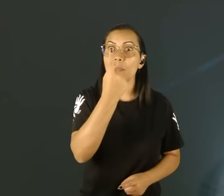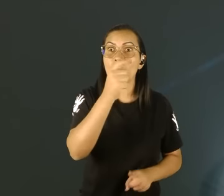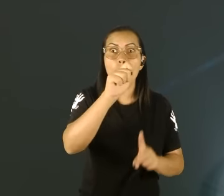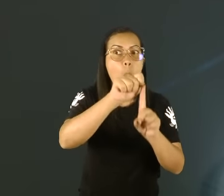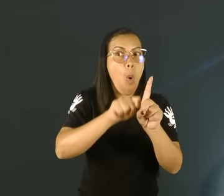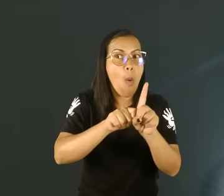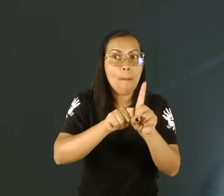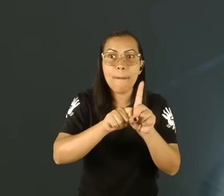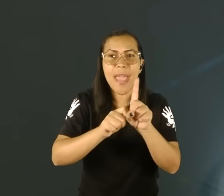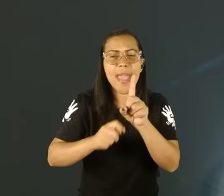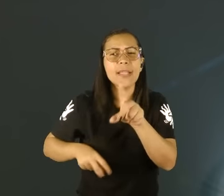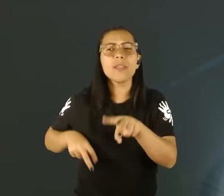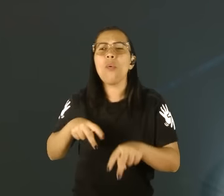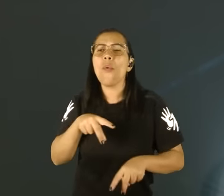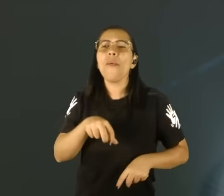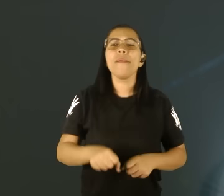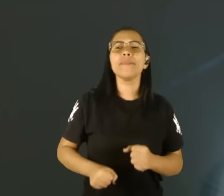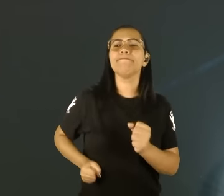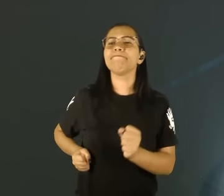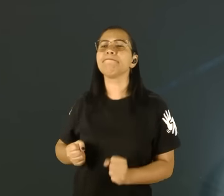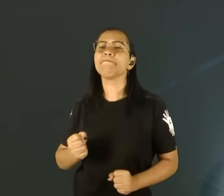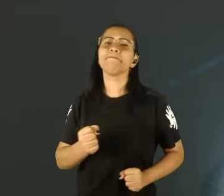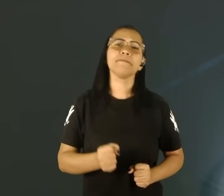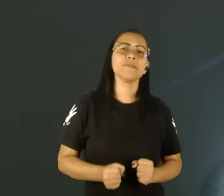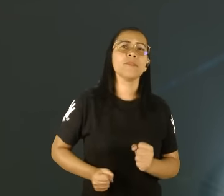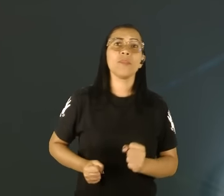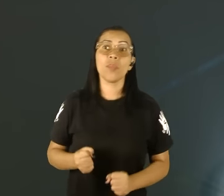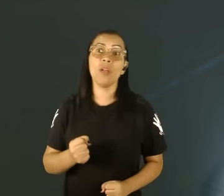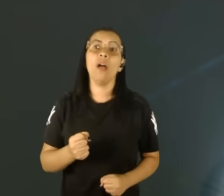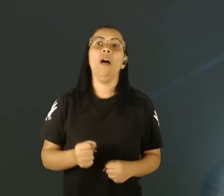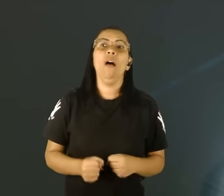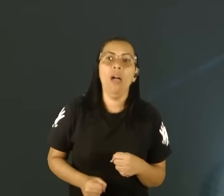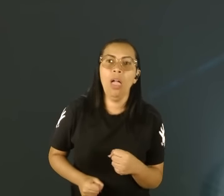Eu estou dizendo para você que esse texto que eu li é de um homem que